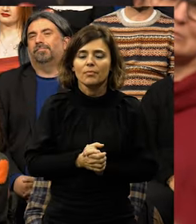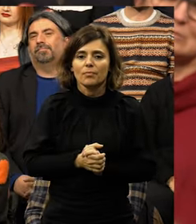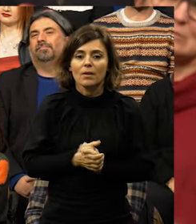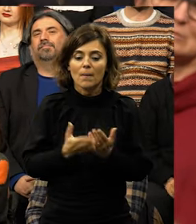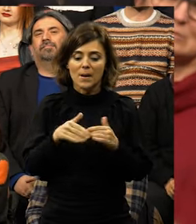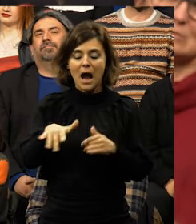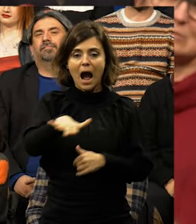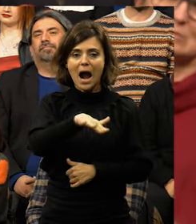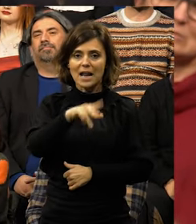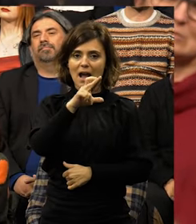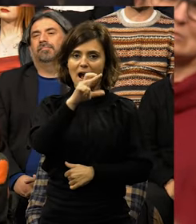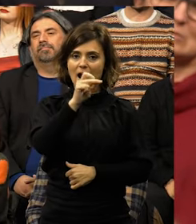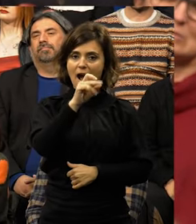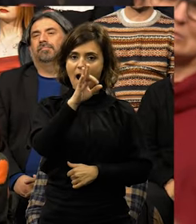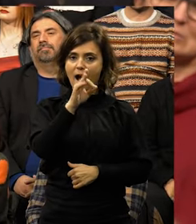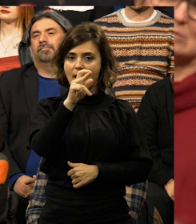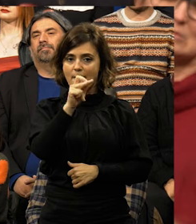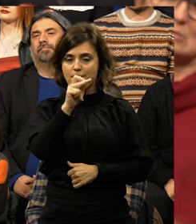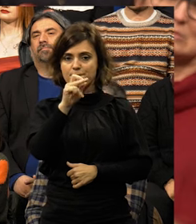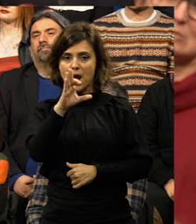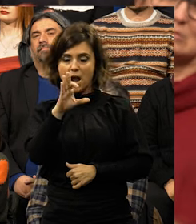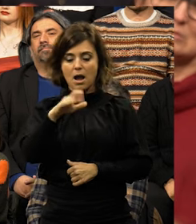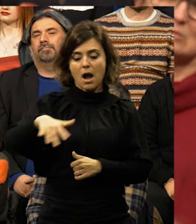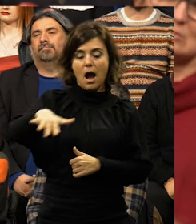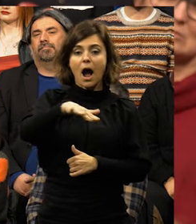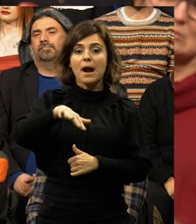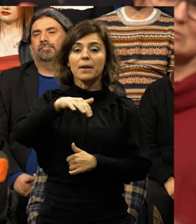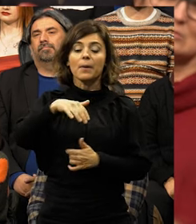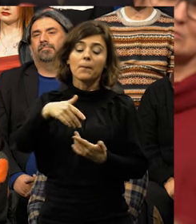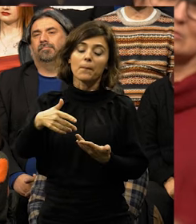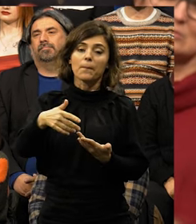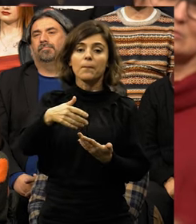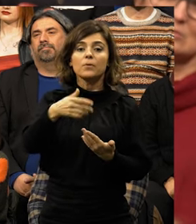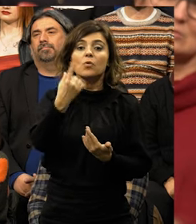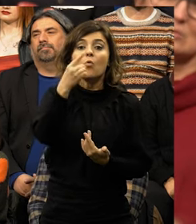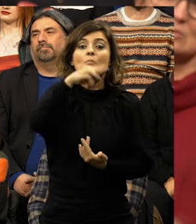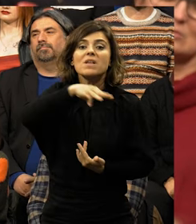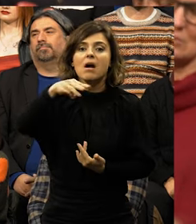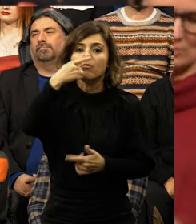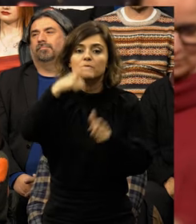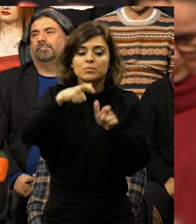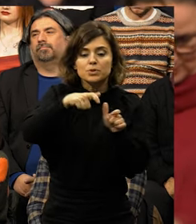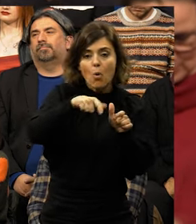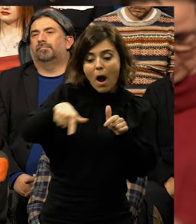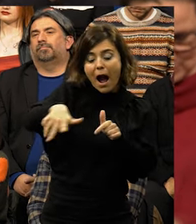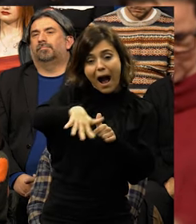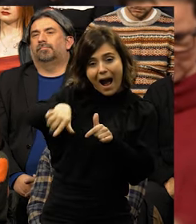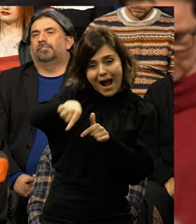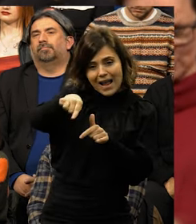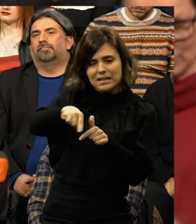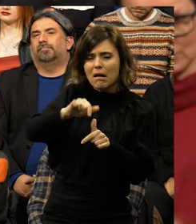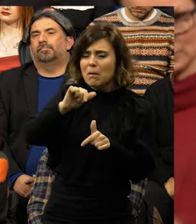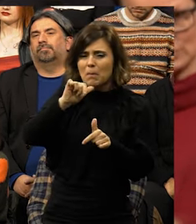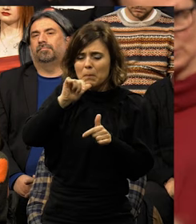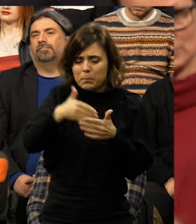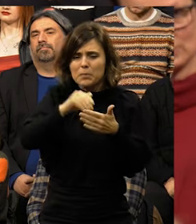Rafa é o sítio onde hoje estão mais de 1 milhão de pessoas deslocadas e a morrer à fome nós sabíamos na